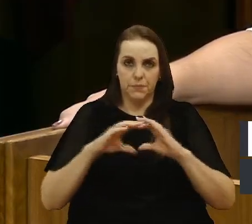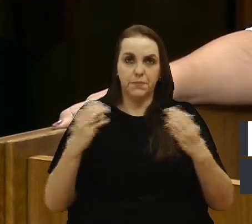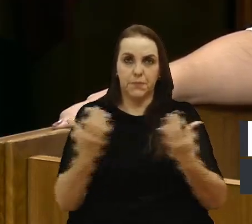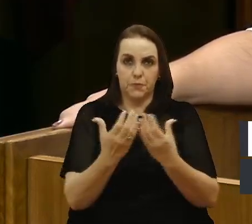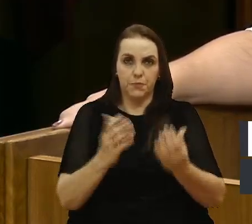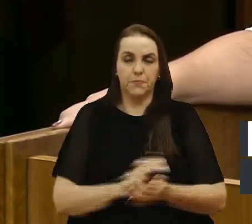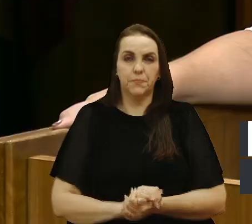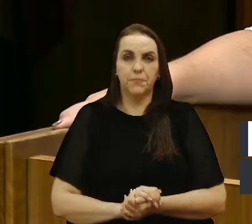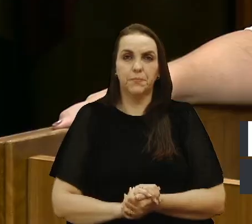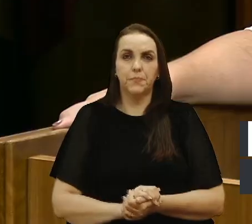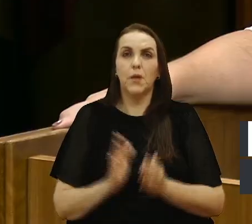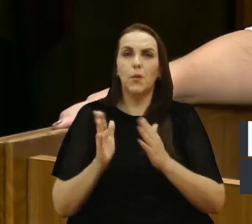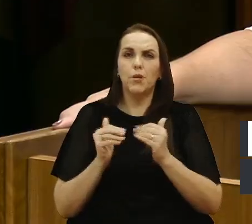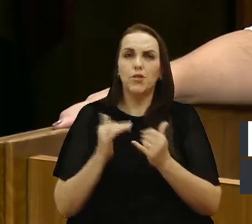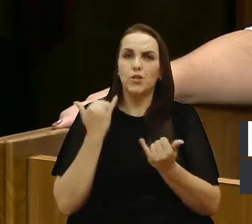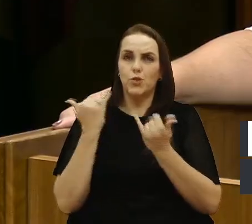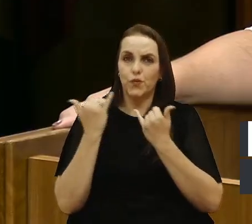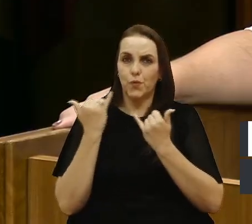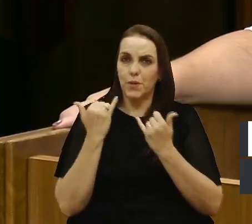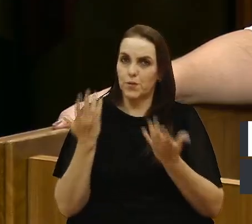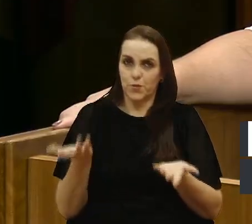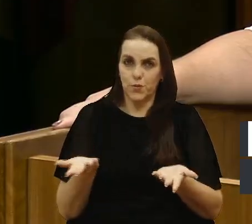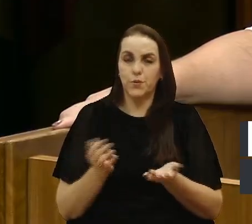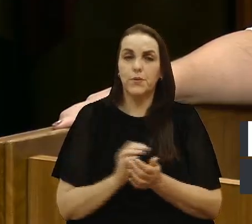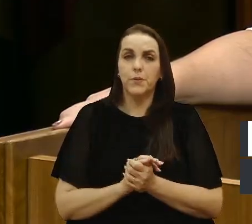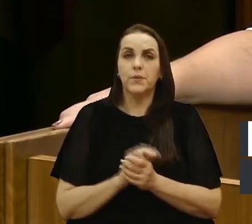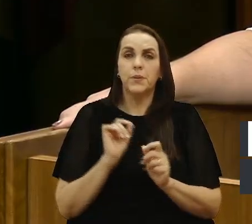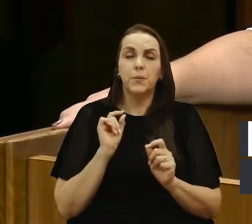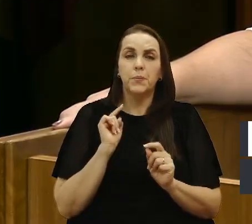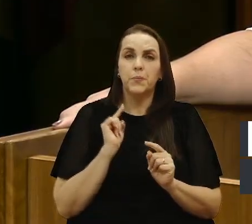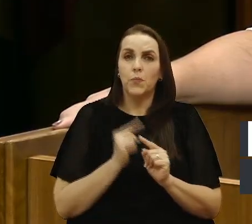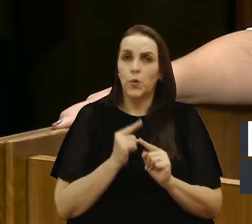comunidades. Esse pedido de informação vem